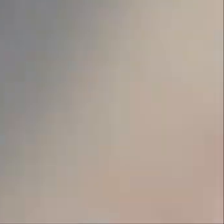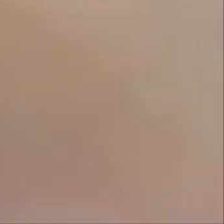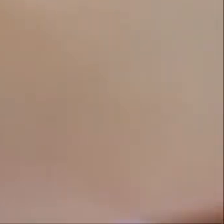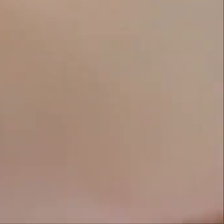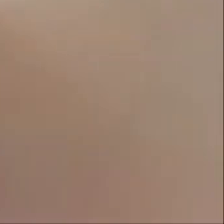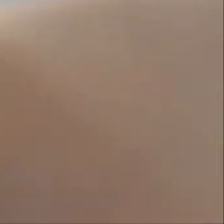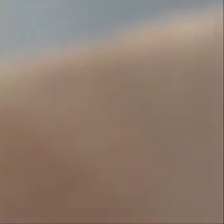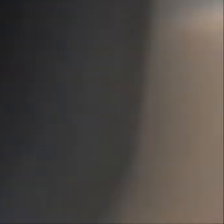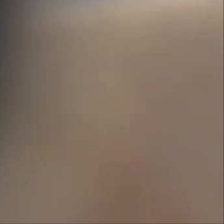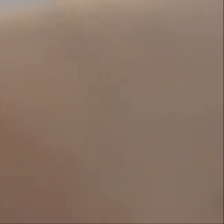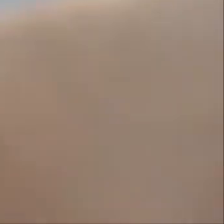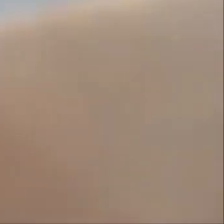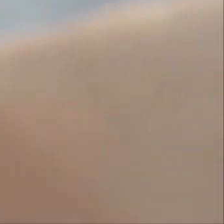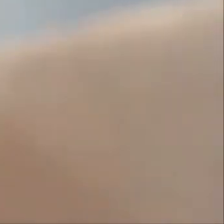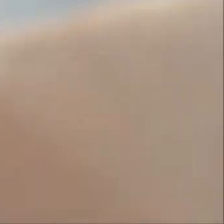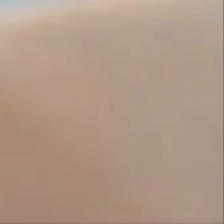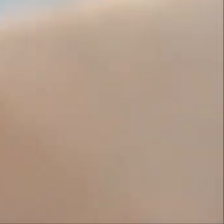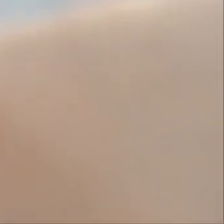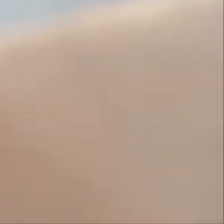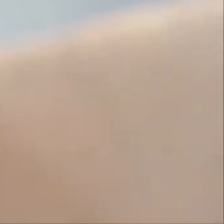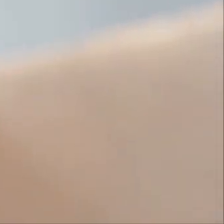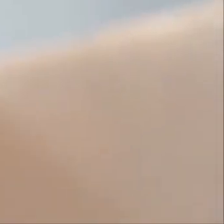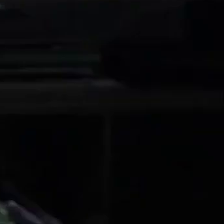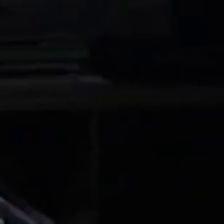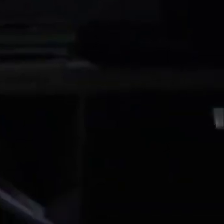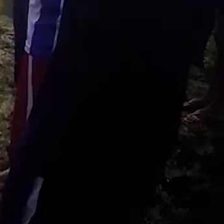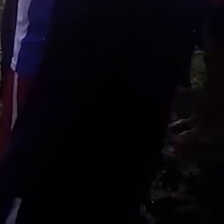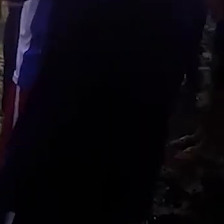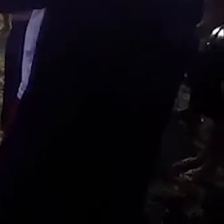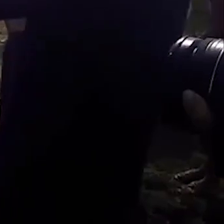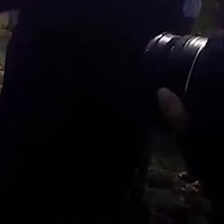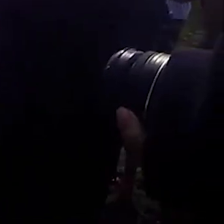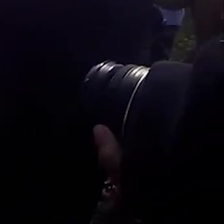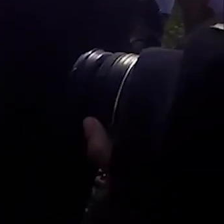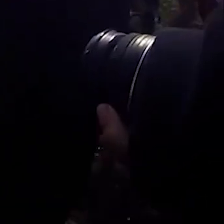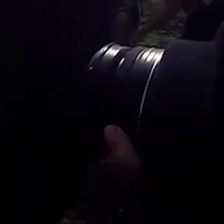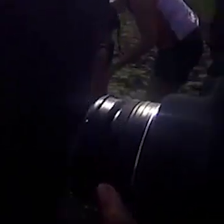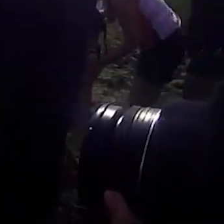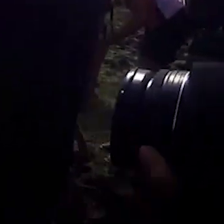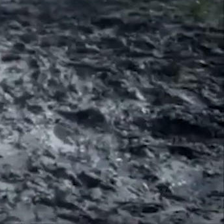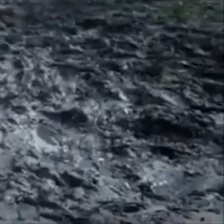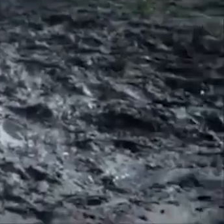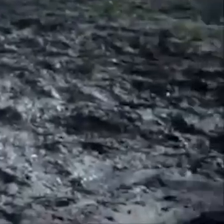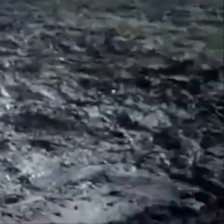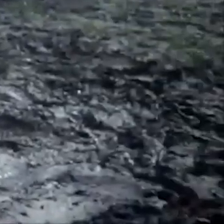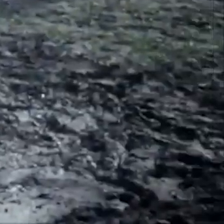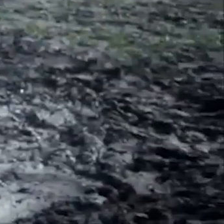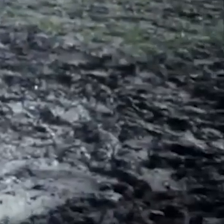Mesmo sem jeito, eu fui topando essa parada, e no final achei